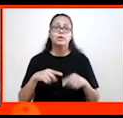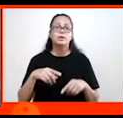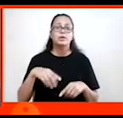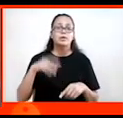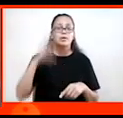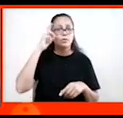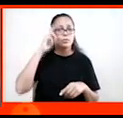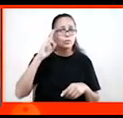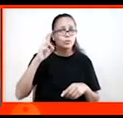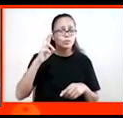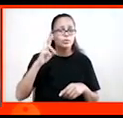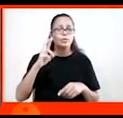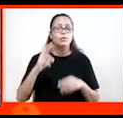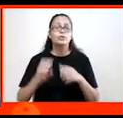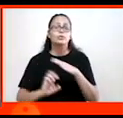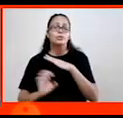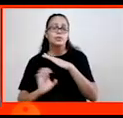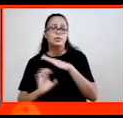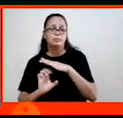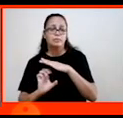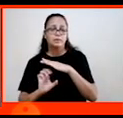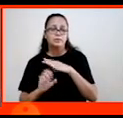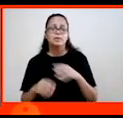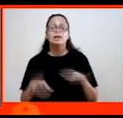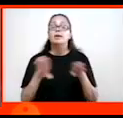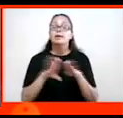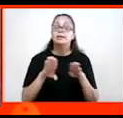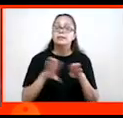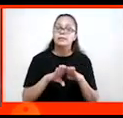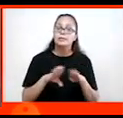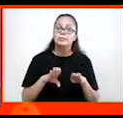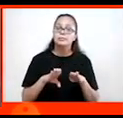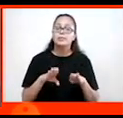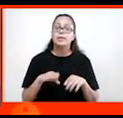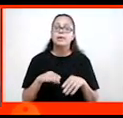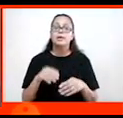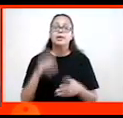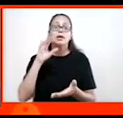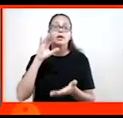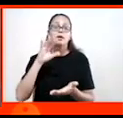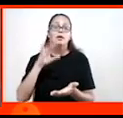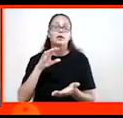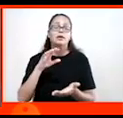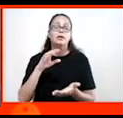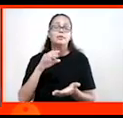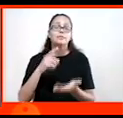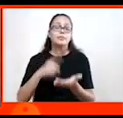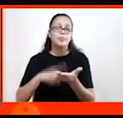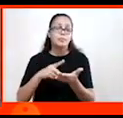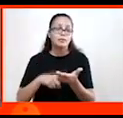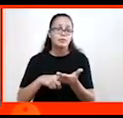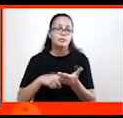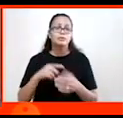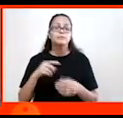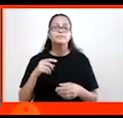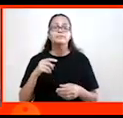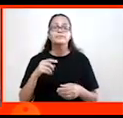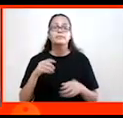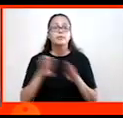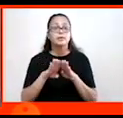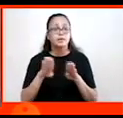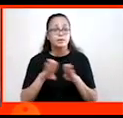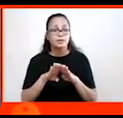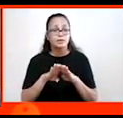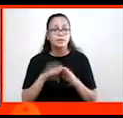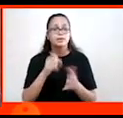lucrar, acontecia o quê? A contratação de mulheres e crianças por salários mais baixos. Lembrando que nos dias atuais, em nosso país,